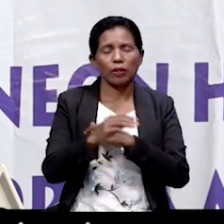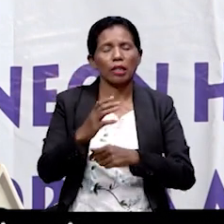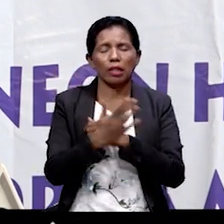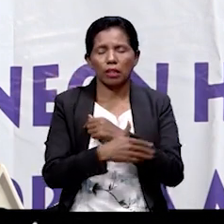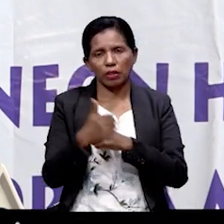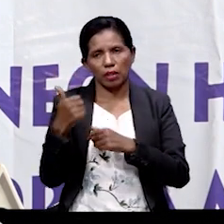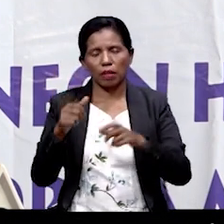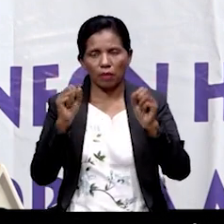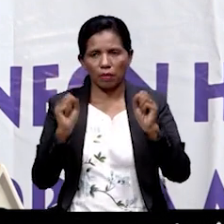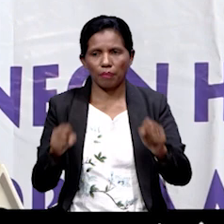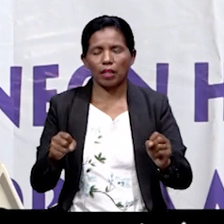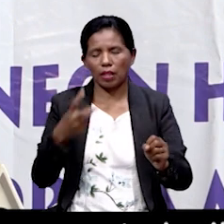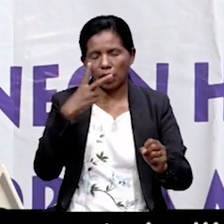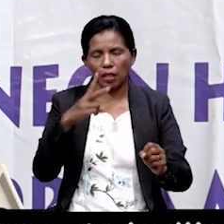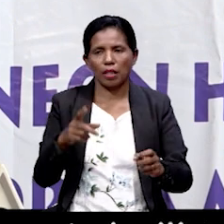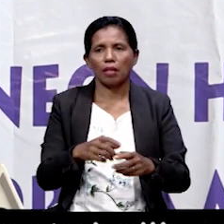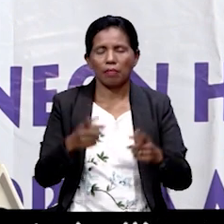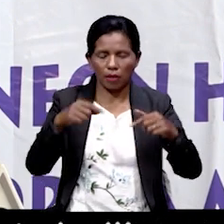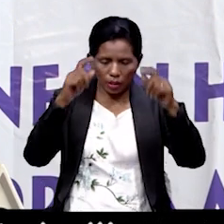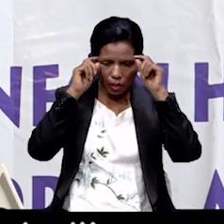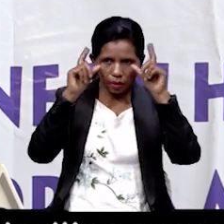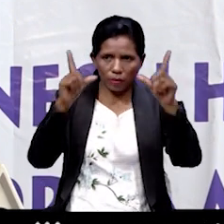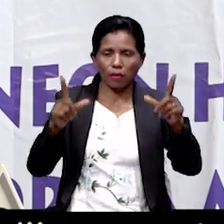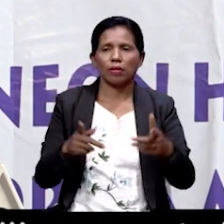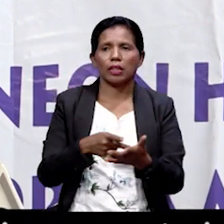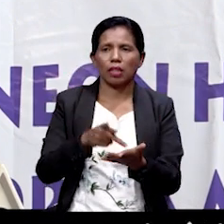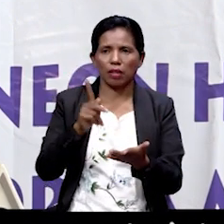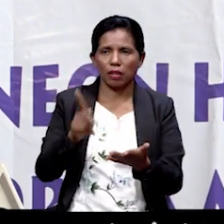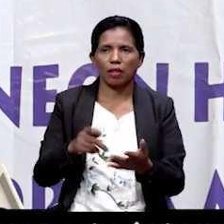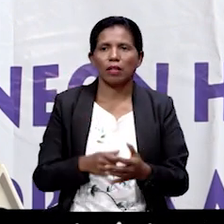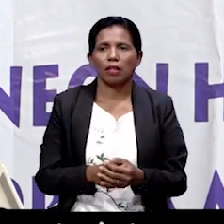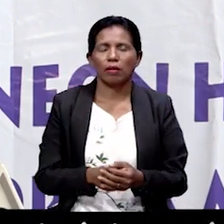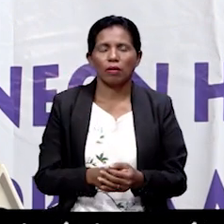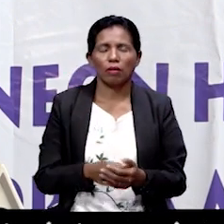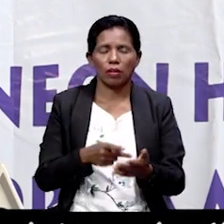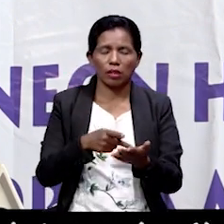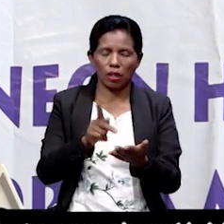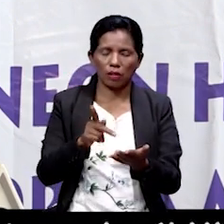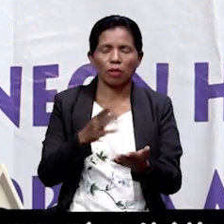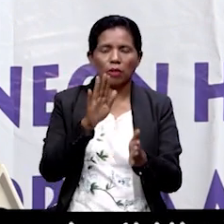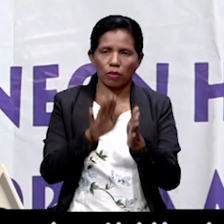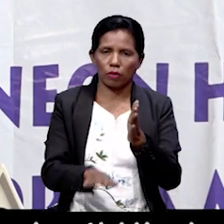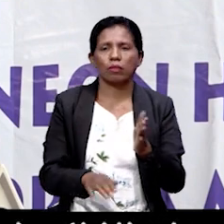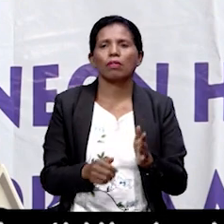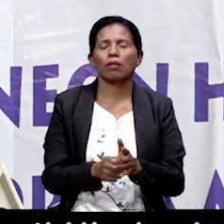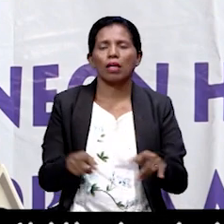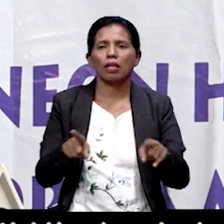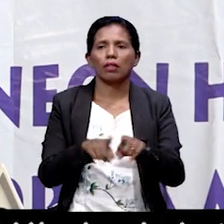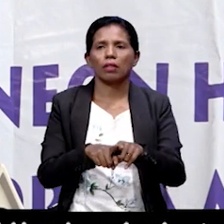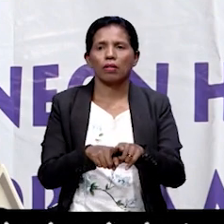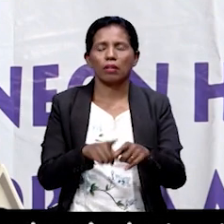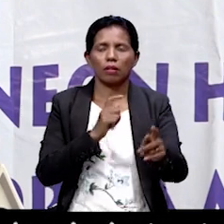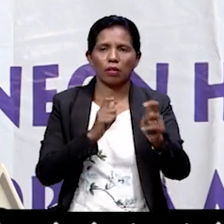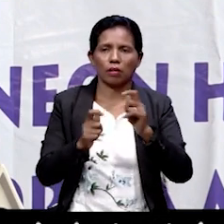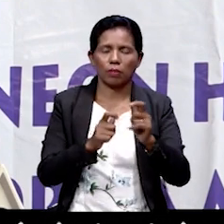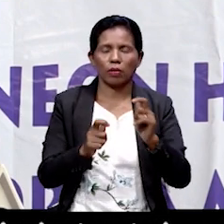aproveita a linha aí né, mas todo Timor o custo bem maca mais competitivo comparado ao transporte